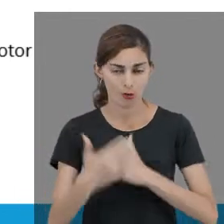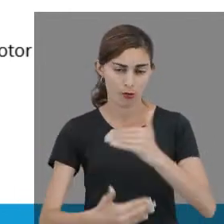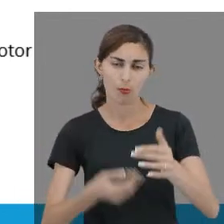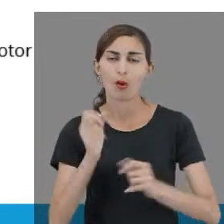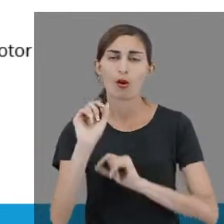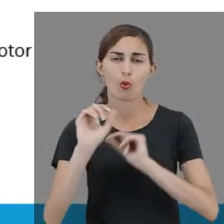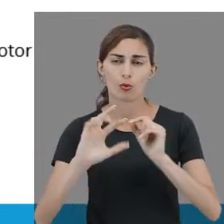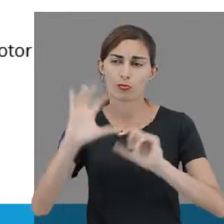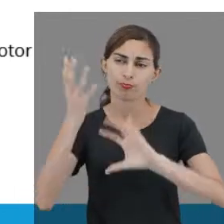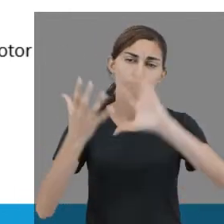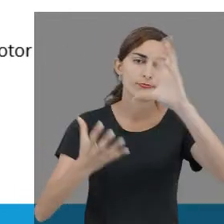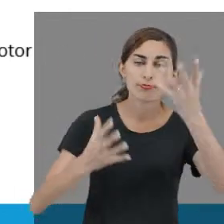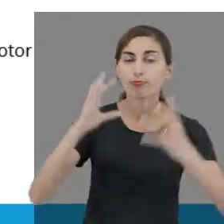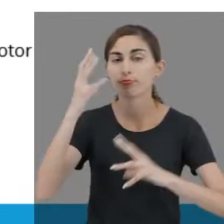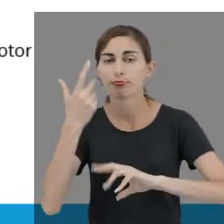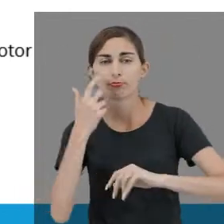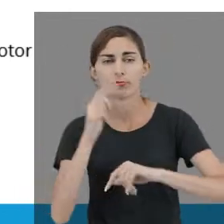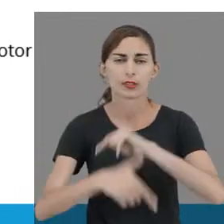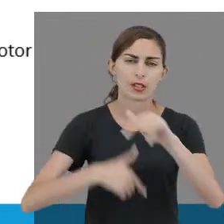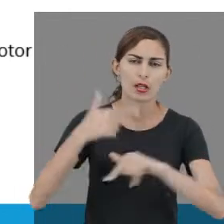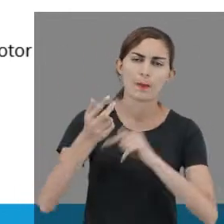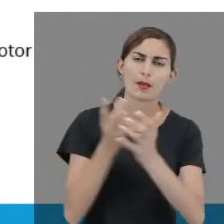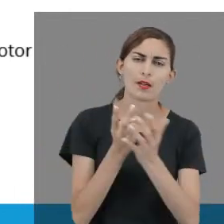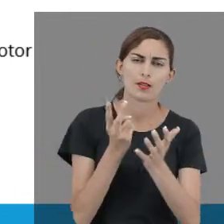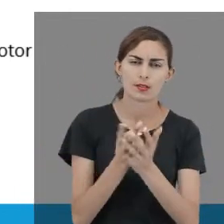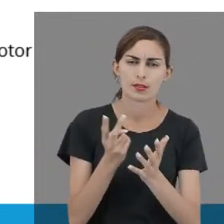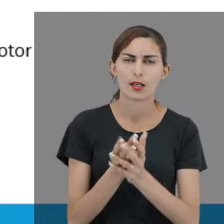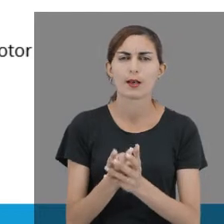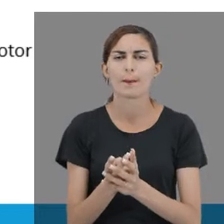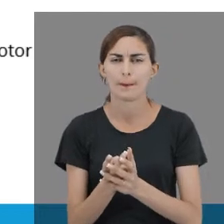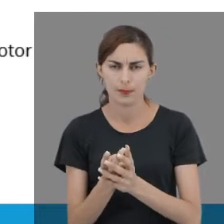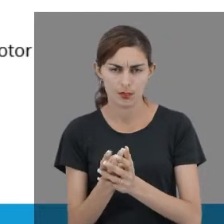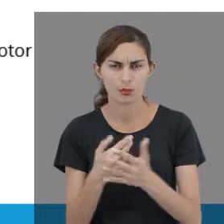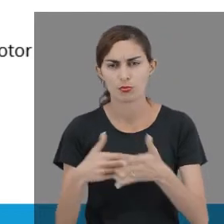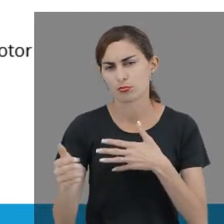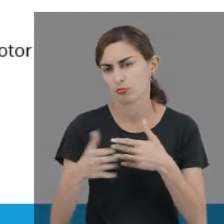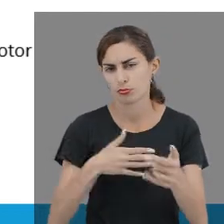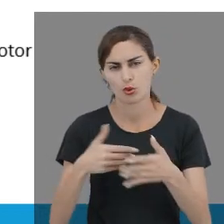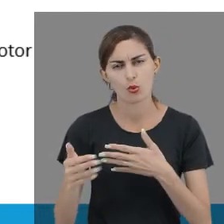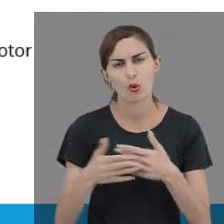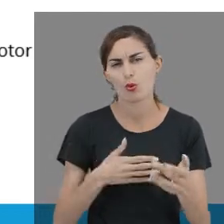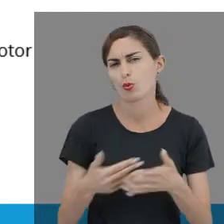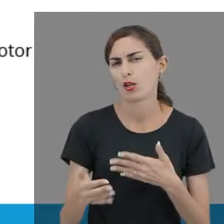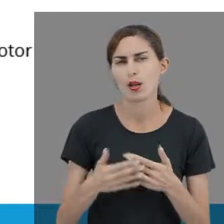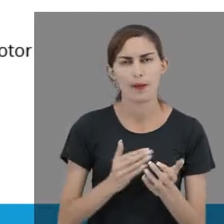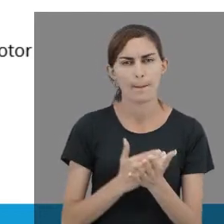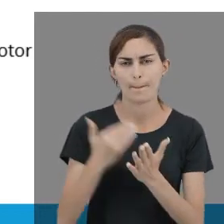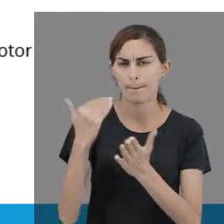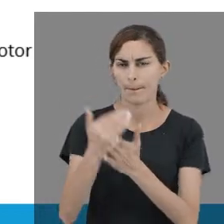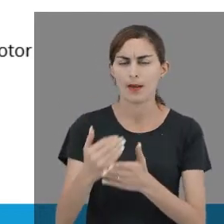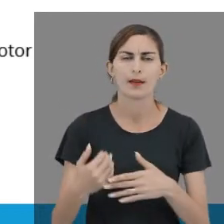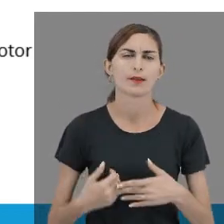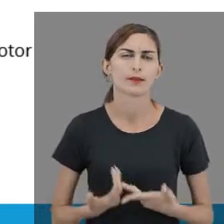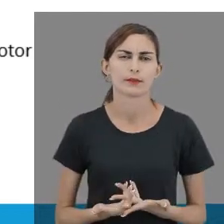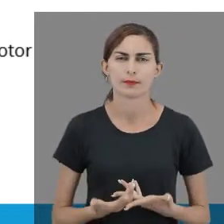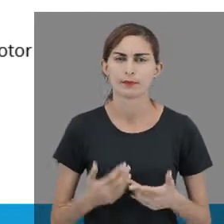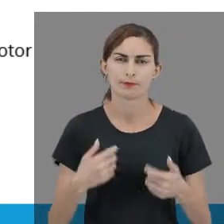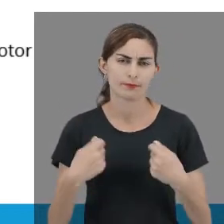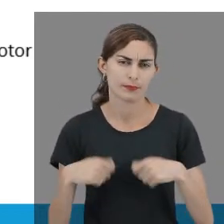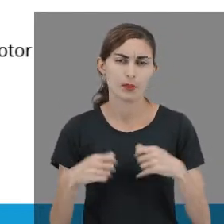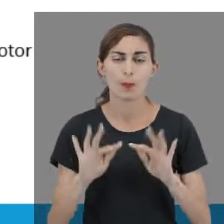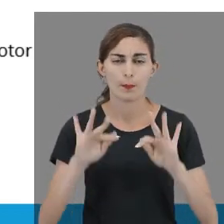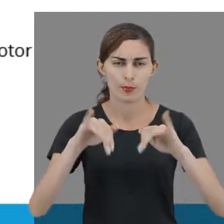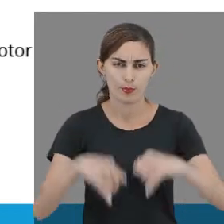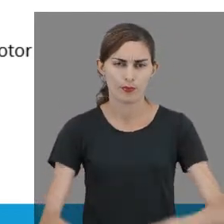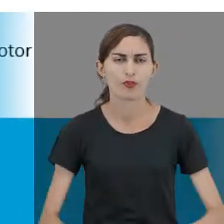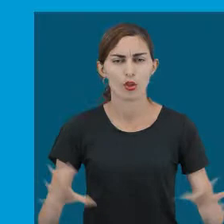que vamos ter sempre em mente e acompanhar o que acontece. E trabalhar sempre com engajamento, seja lá qual for o direcionamento ou mais